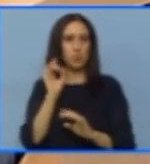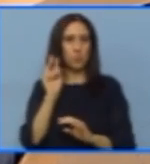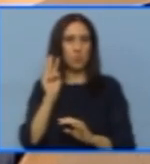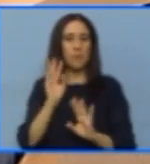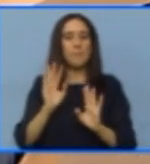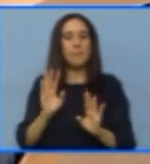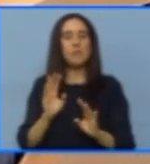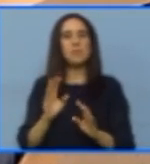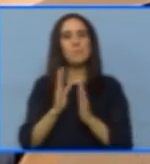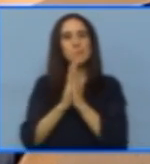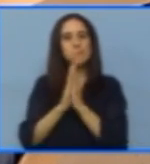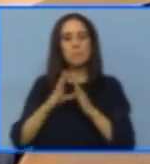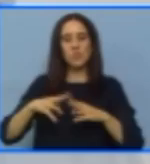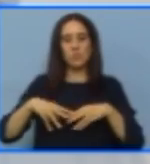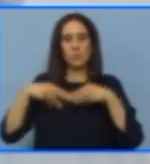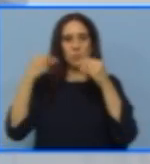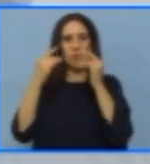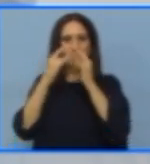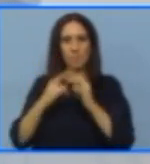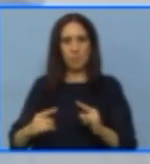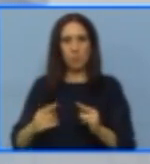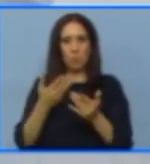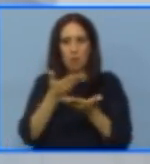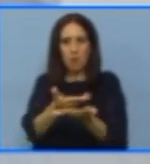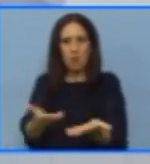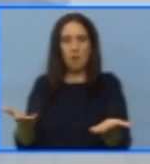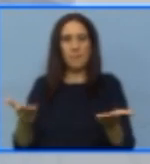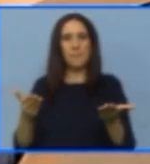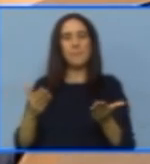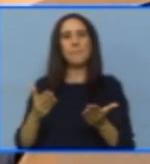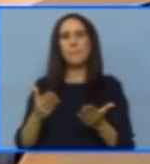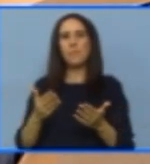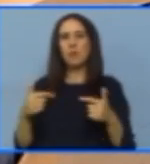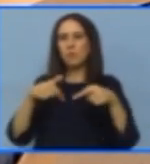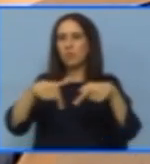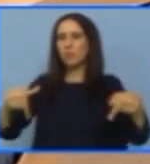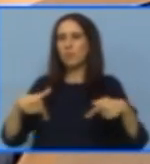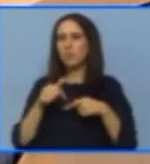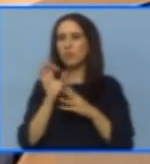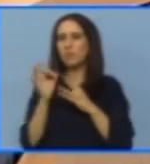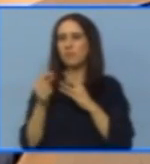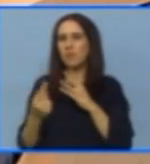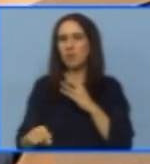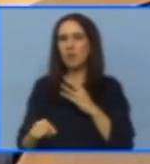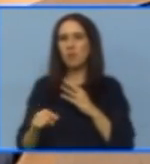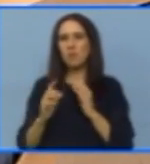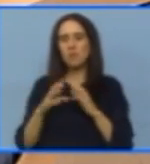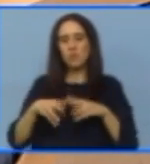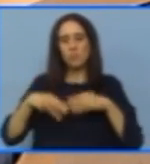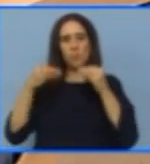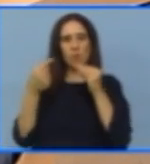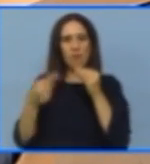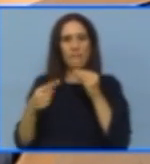do ambiente litúrgico e espiritual no acampamento, há um espaço específico para esse ambiente espiritual?